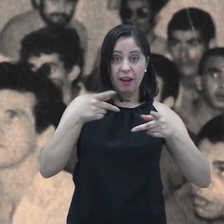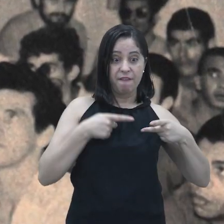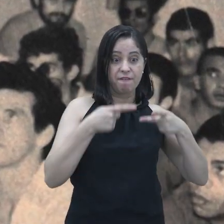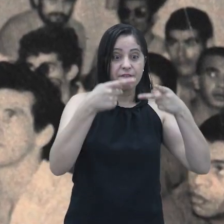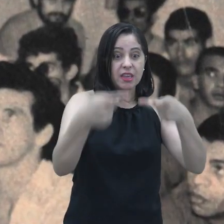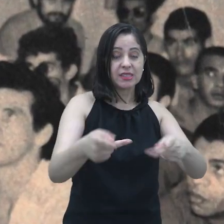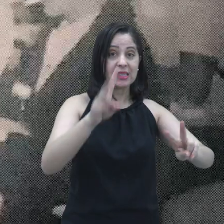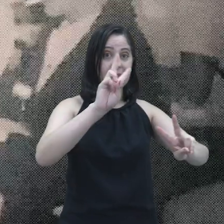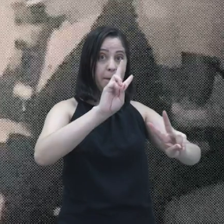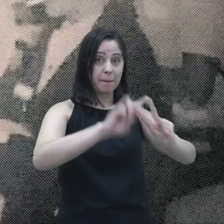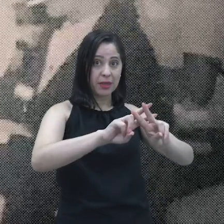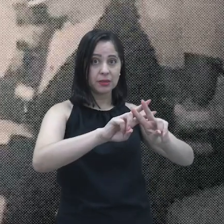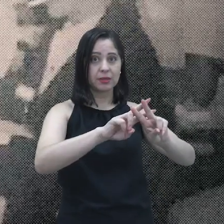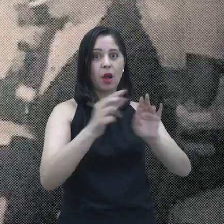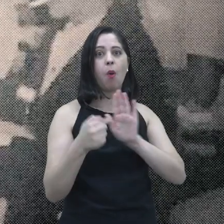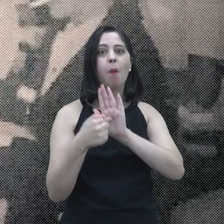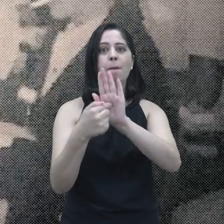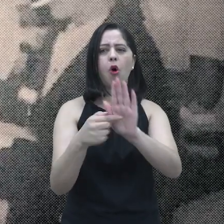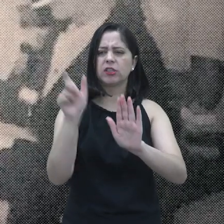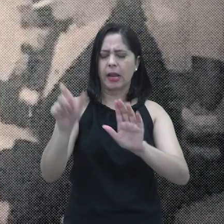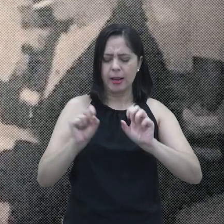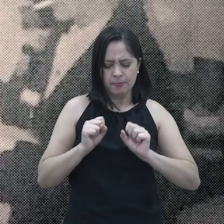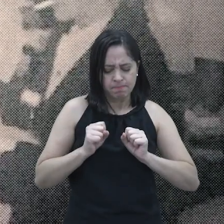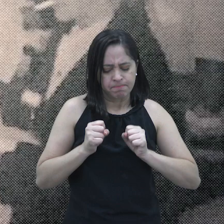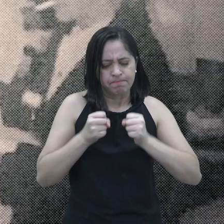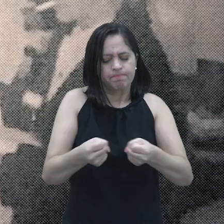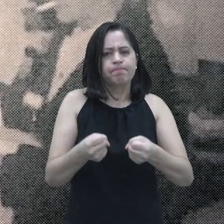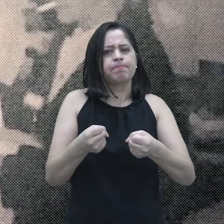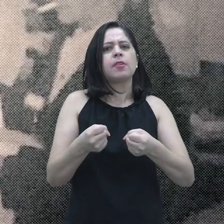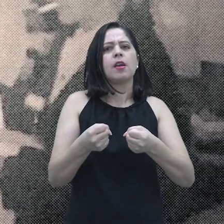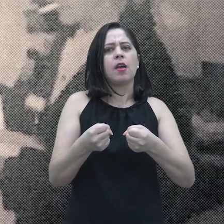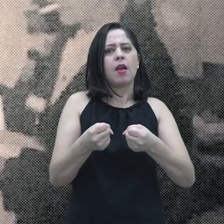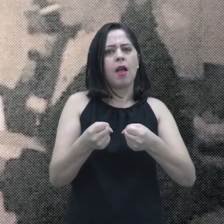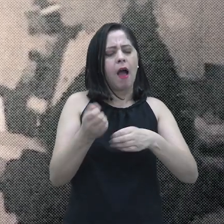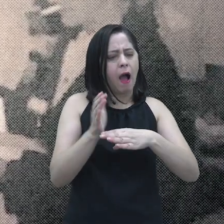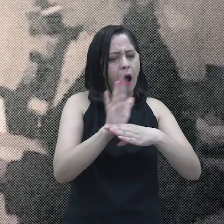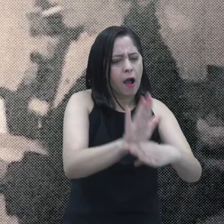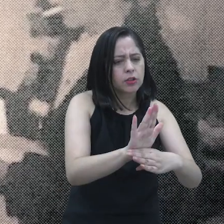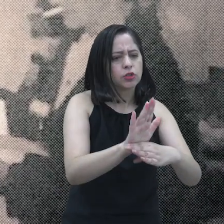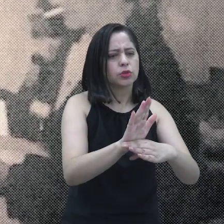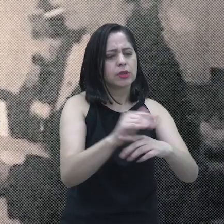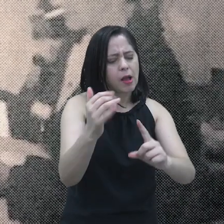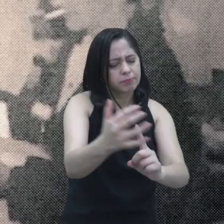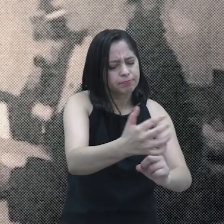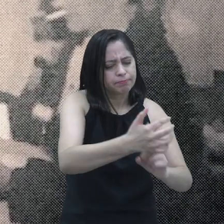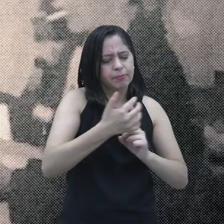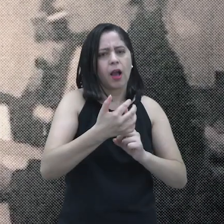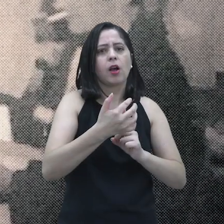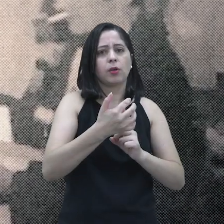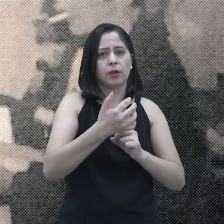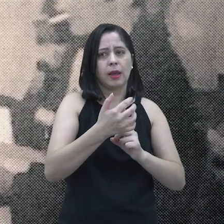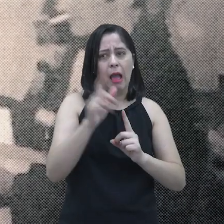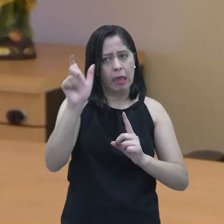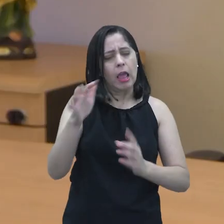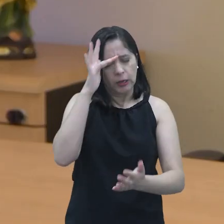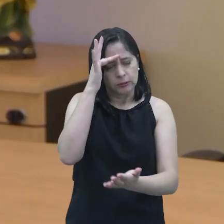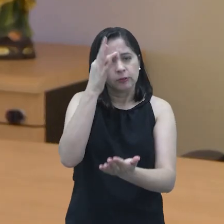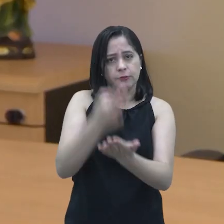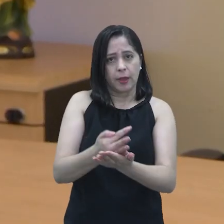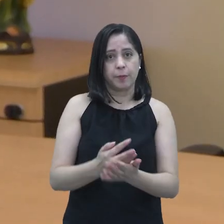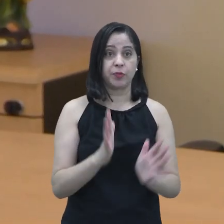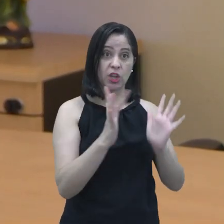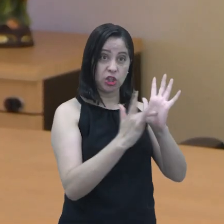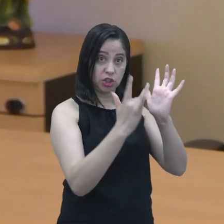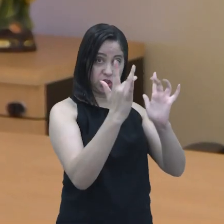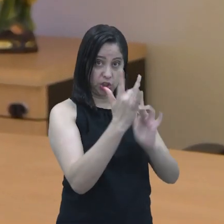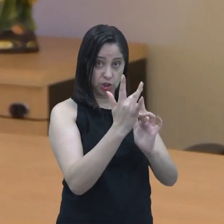visitas carcerárias que mostram um pouco do empenho de Franz no trabalho de reinserção social a partir da fé. Jesus